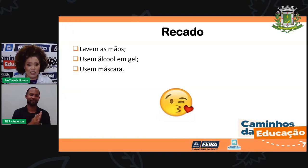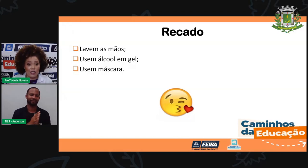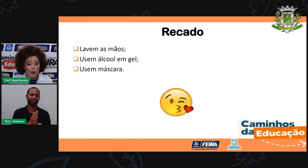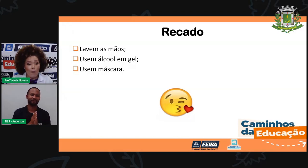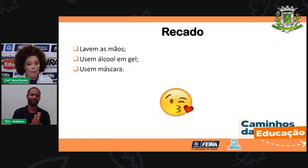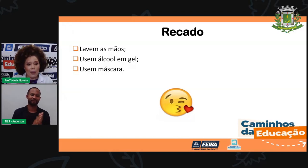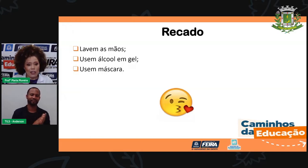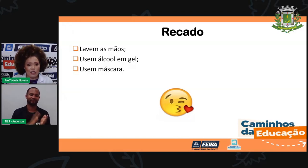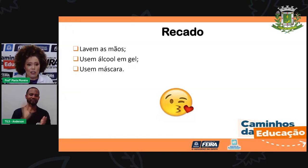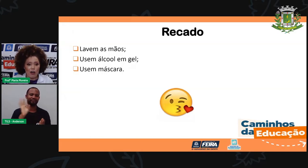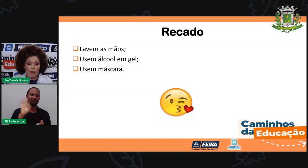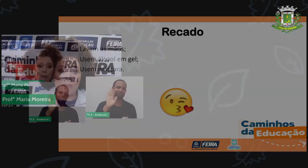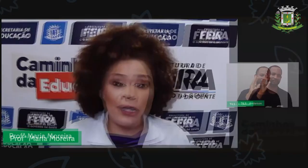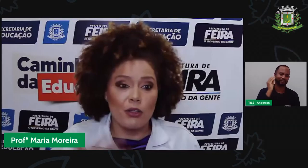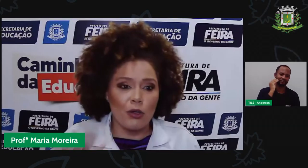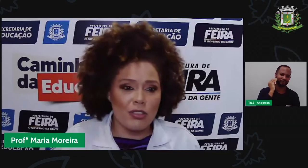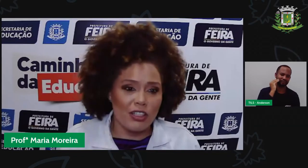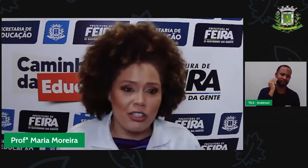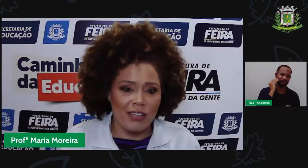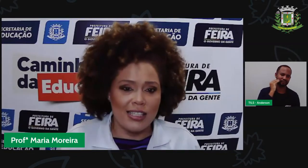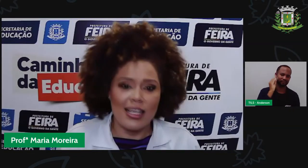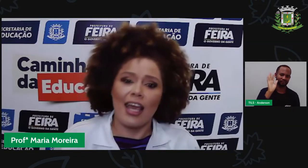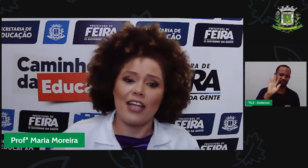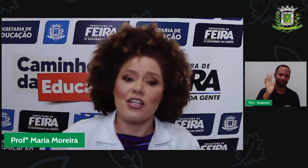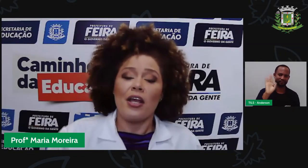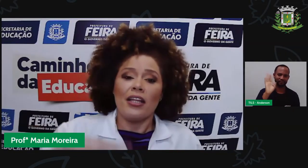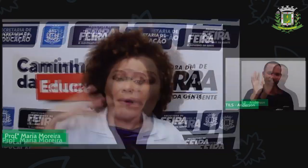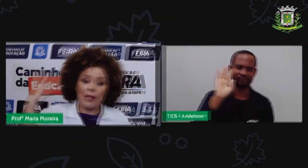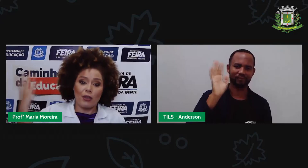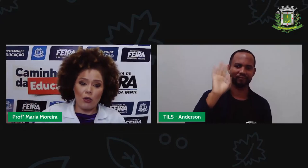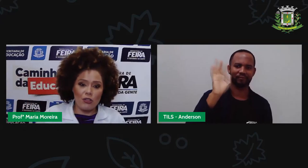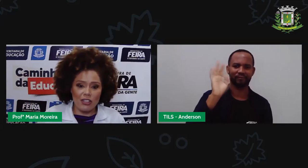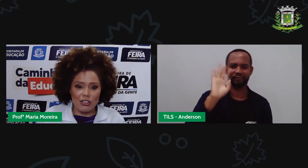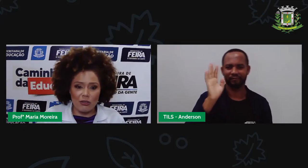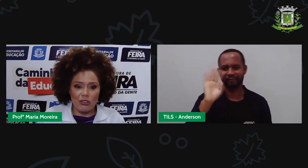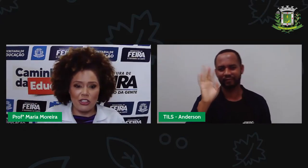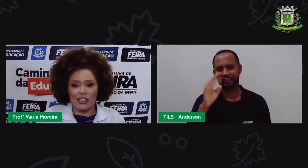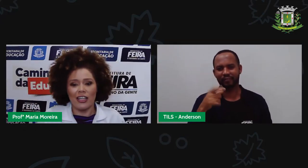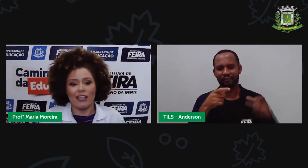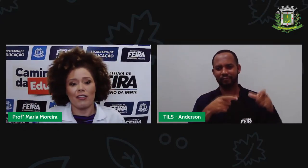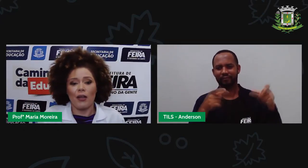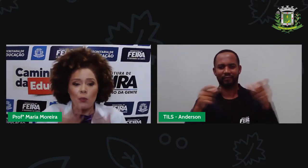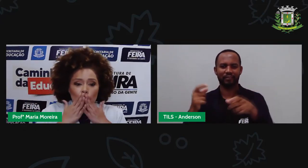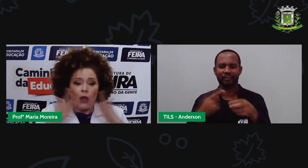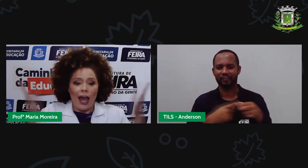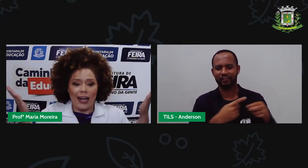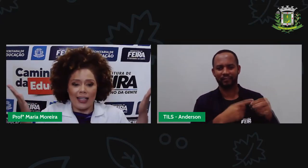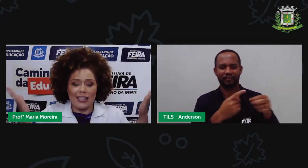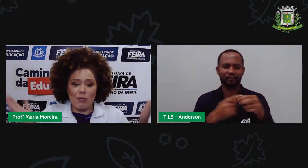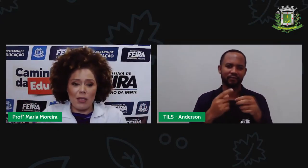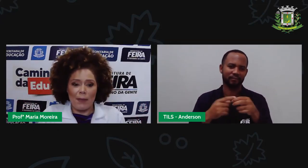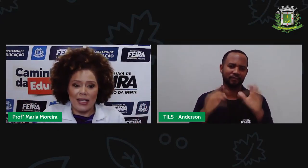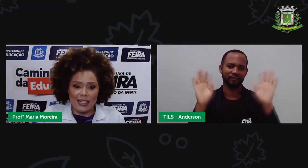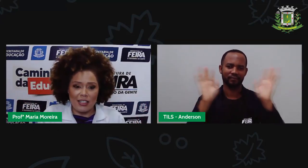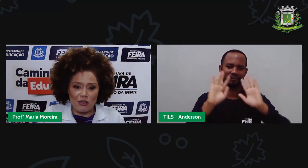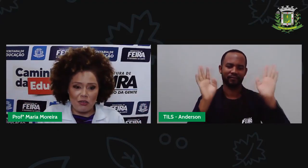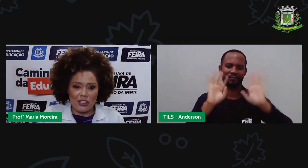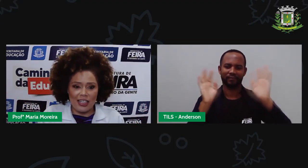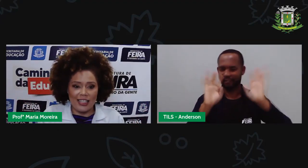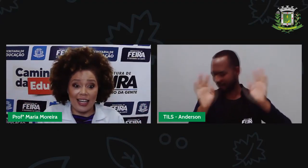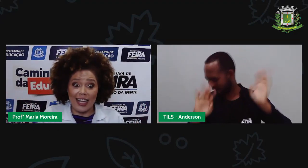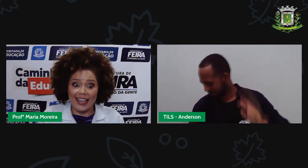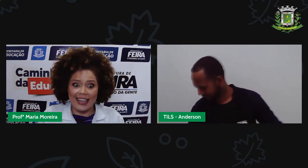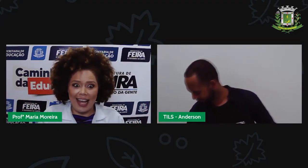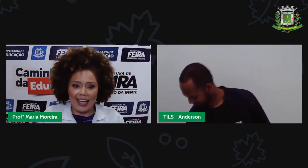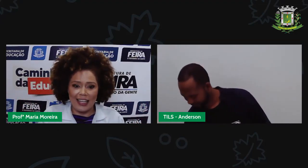Pra vocês Um beijo Enorme Pra todos Que estão Na sede Pra todos Que estão No distrito Né? Agradecemos A presença De